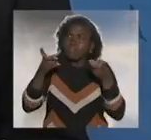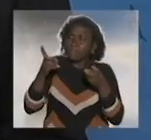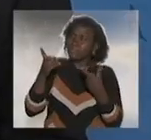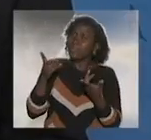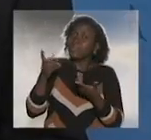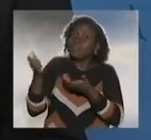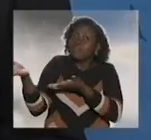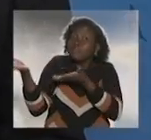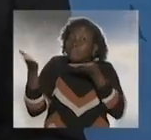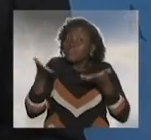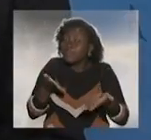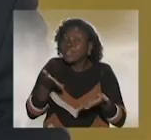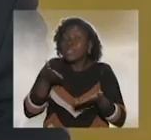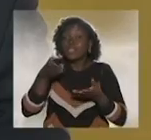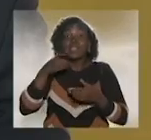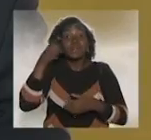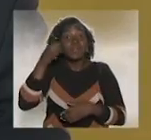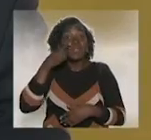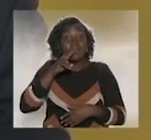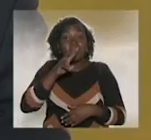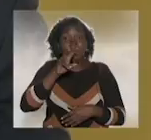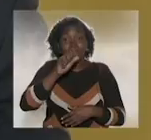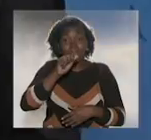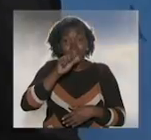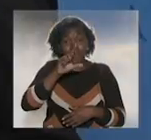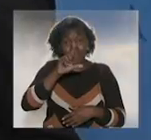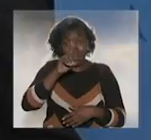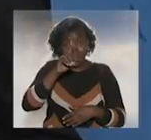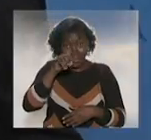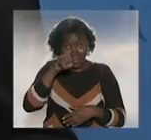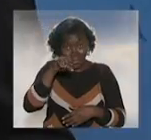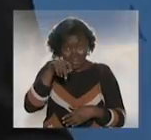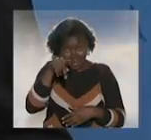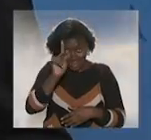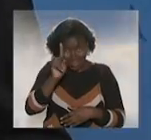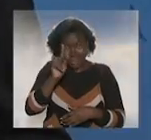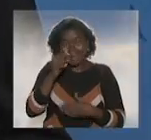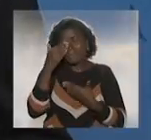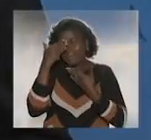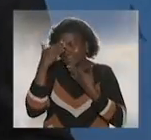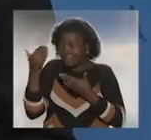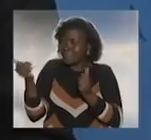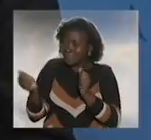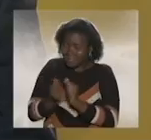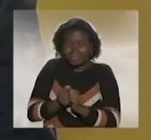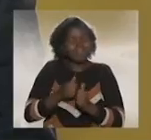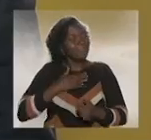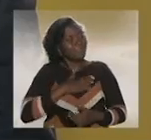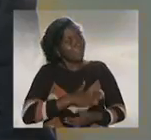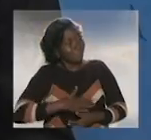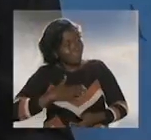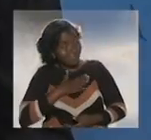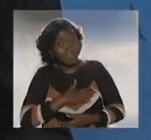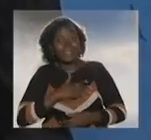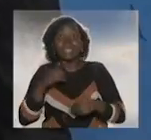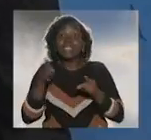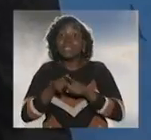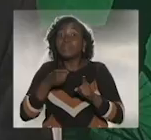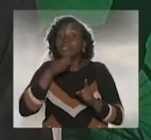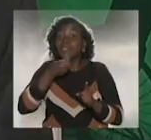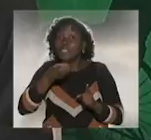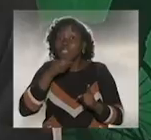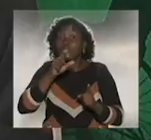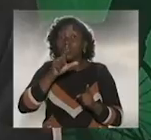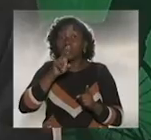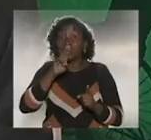tema, temos as presenças do deputado Valdec Carneiro. Deputado, obrigado pela presença do senhor aqui no Arena. É um prazer, Rui. E também do